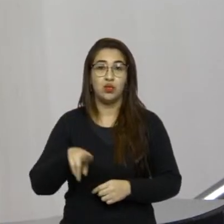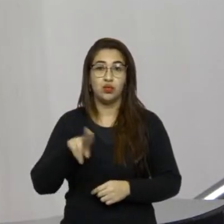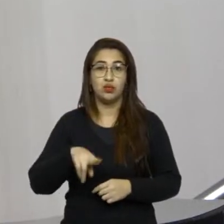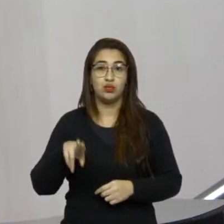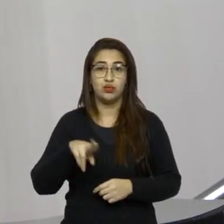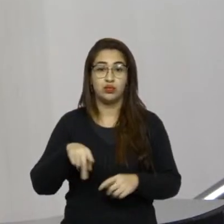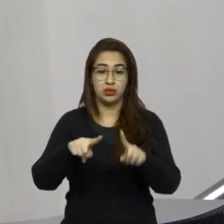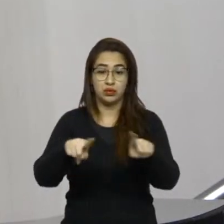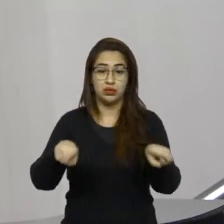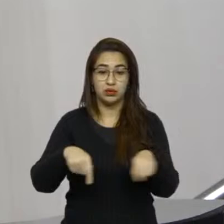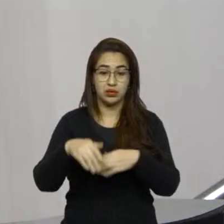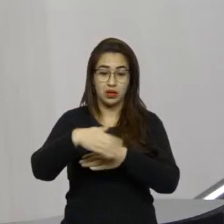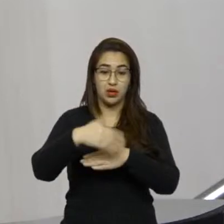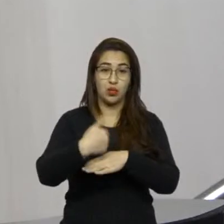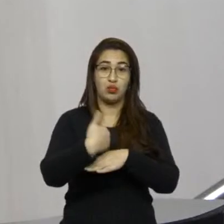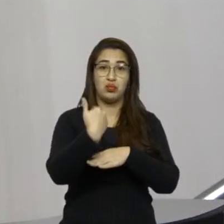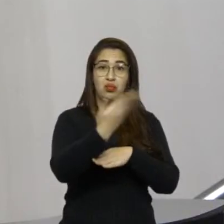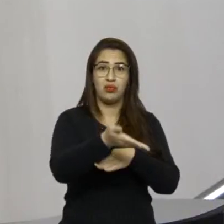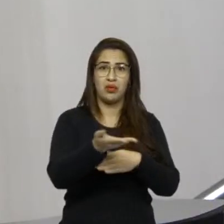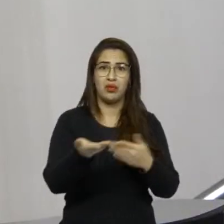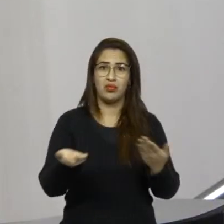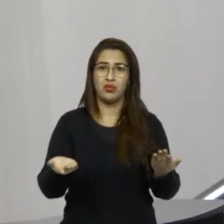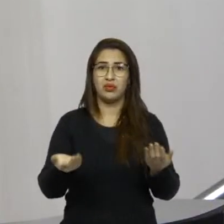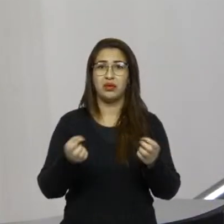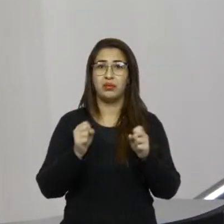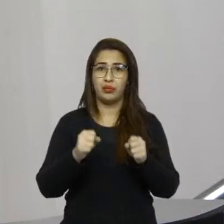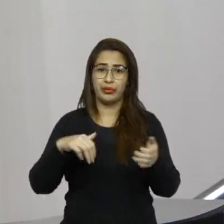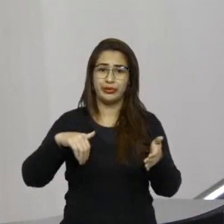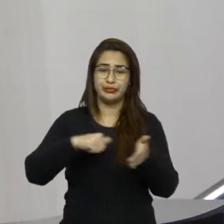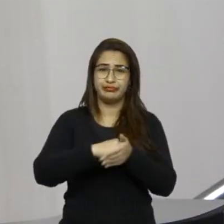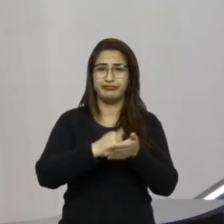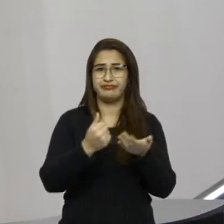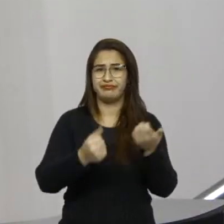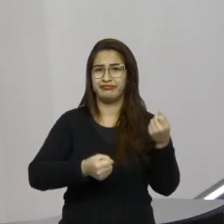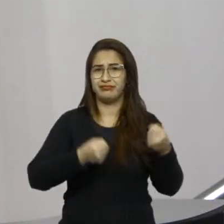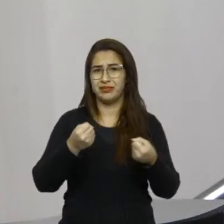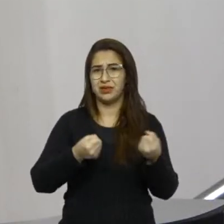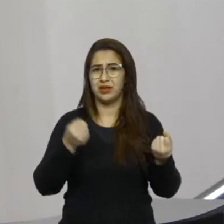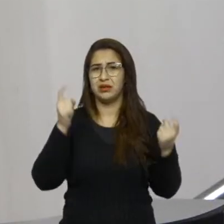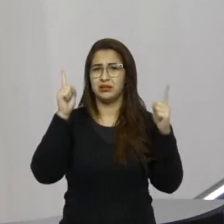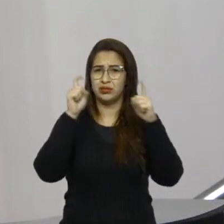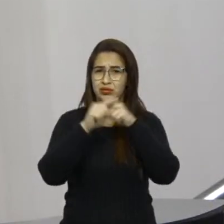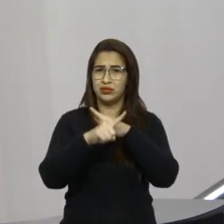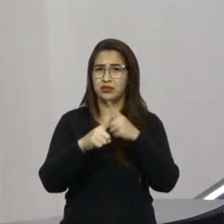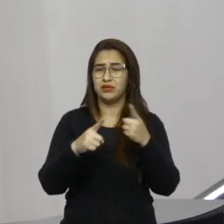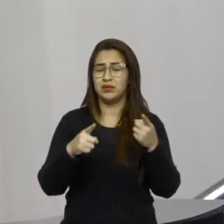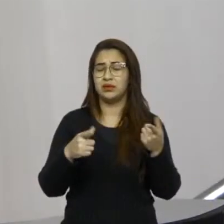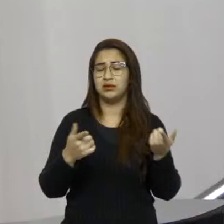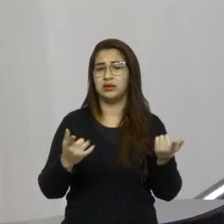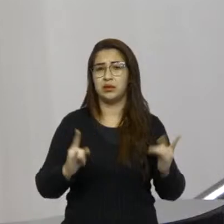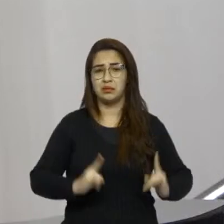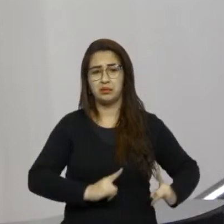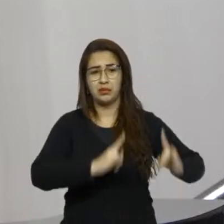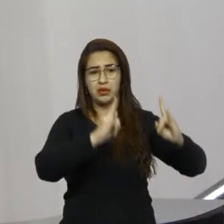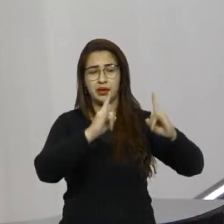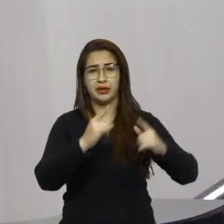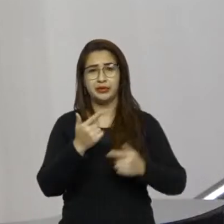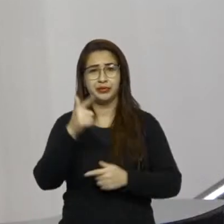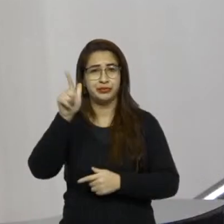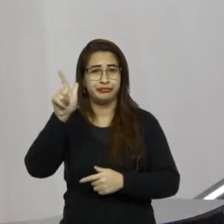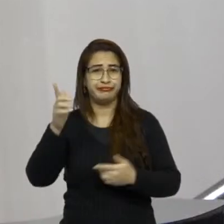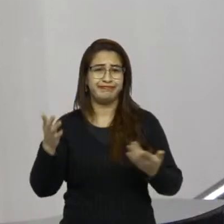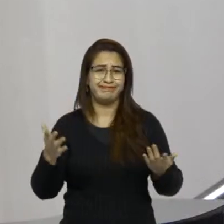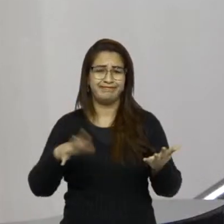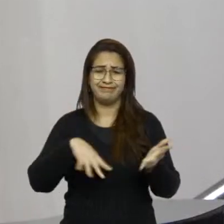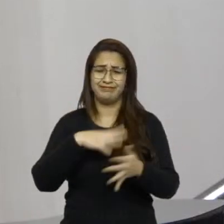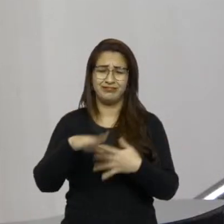um risco, inclusive, para a travessia ali, num prédio do Instituto Federal, para poder atender alunos. Está um caos.